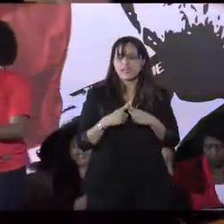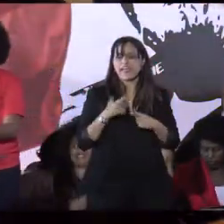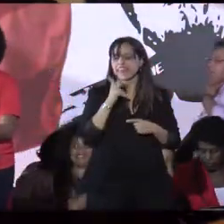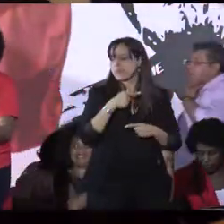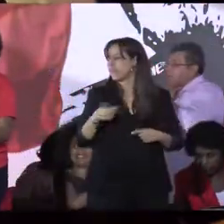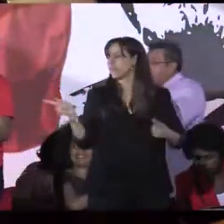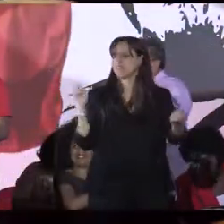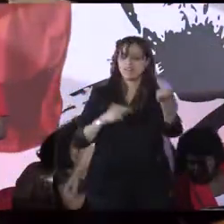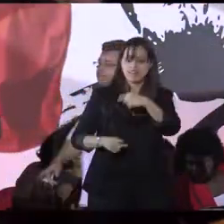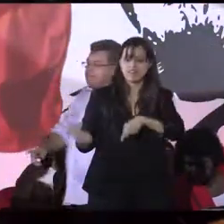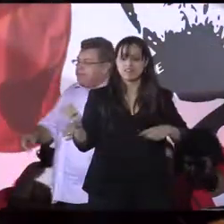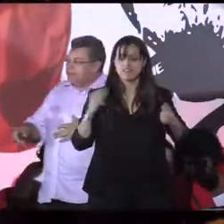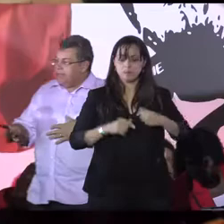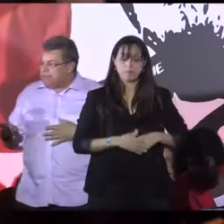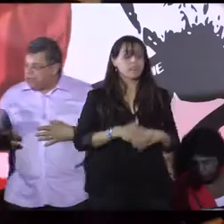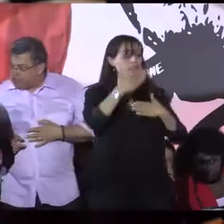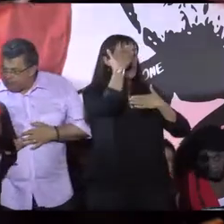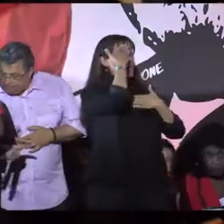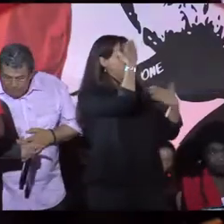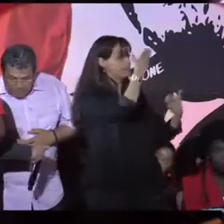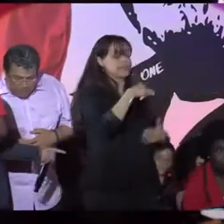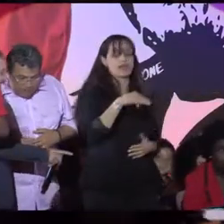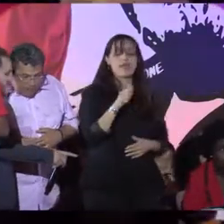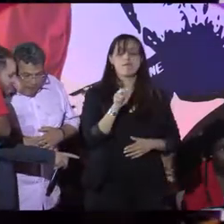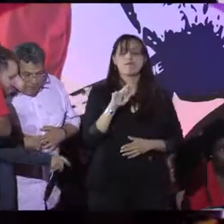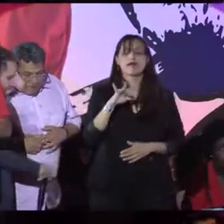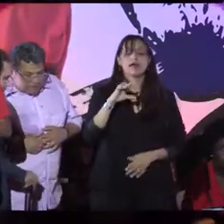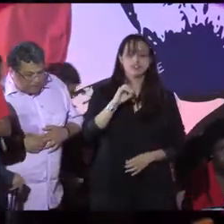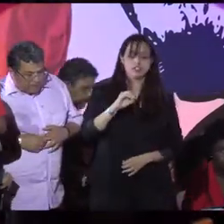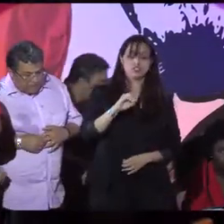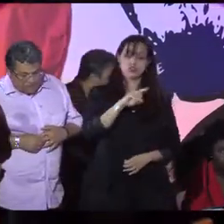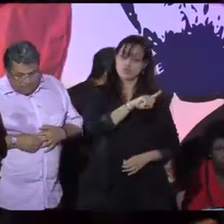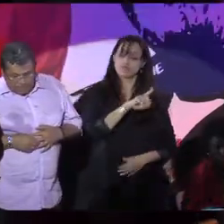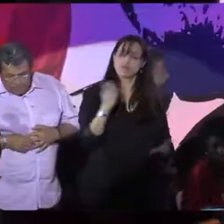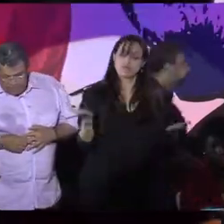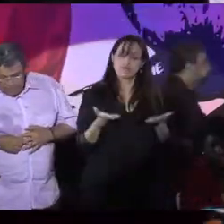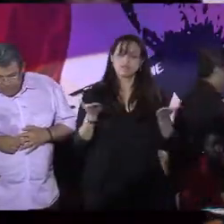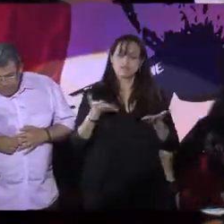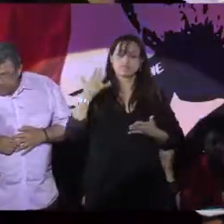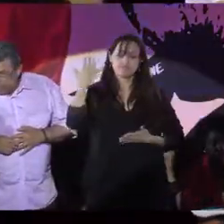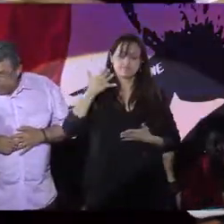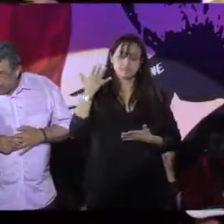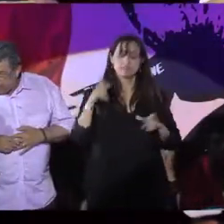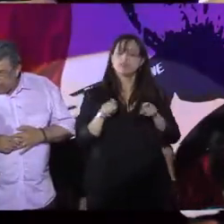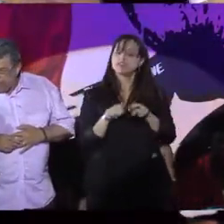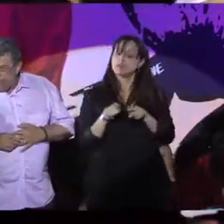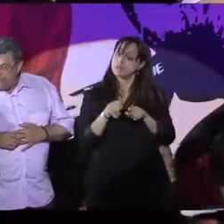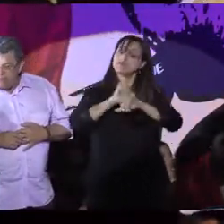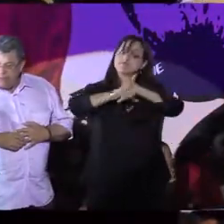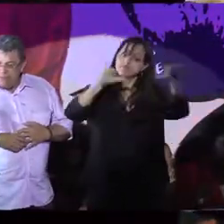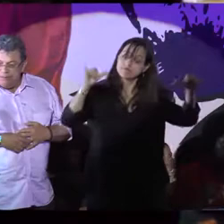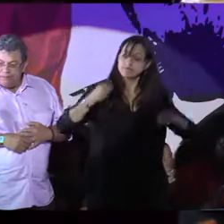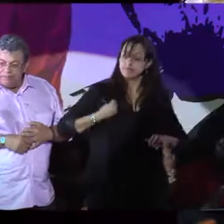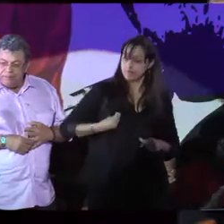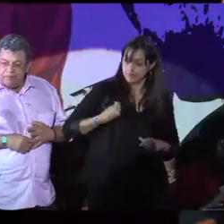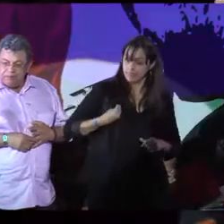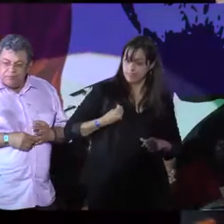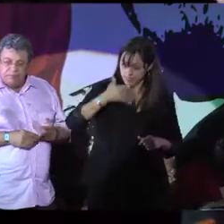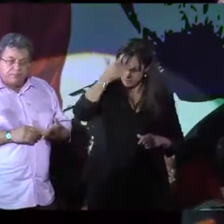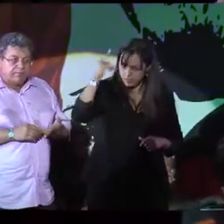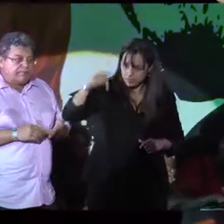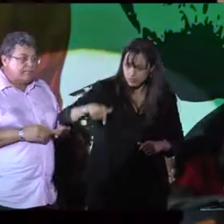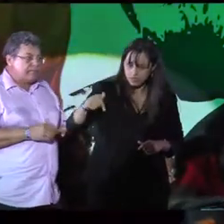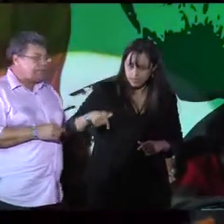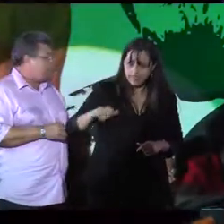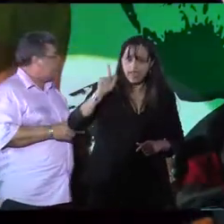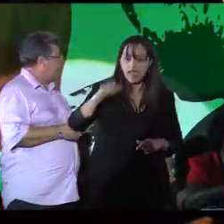Agradecer ao companheiro Márcio Postman pela sua intervenção, registrar a presença do presidente estadual